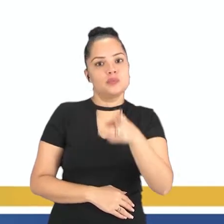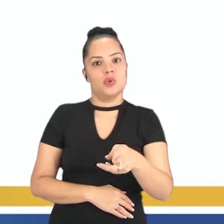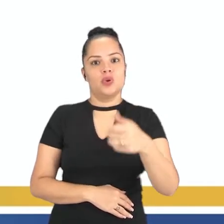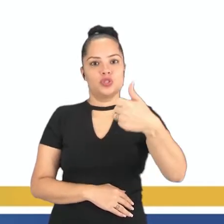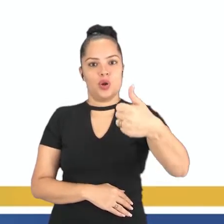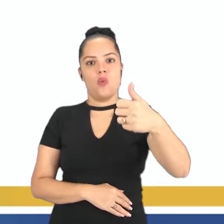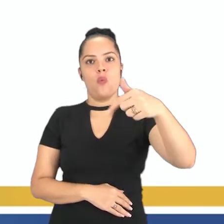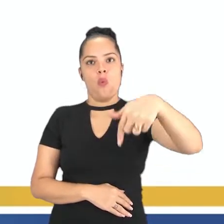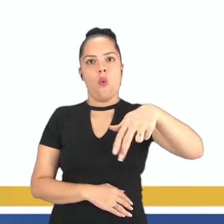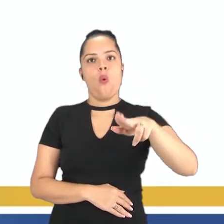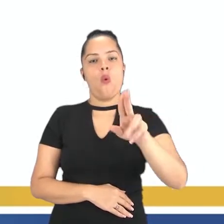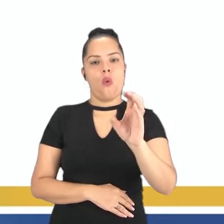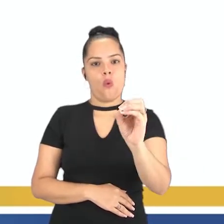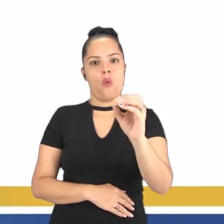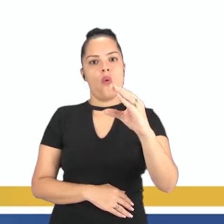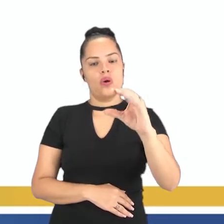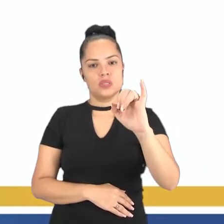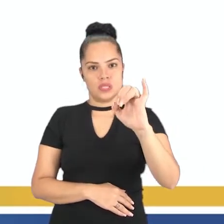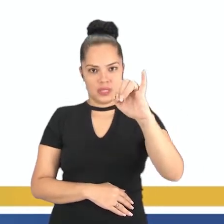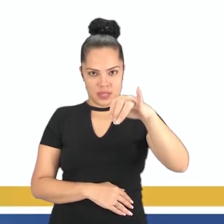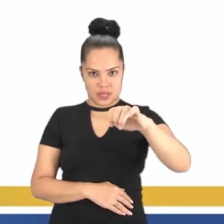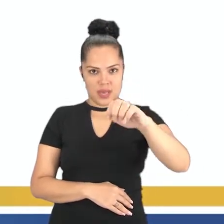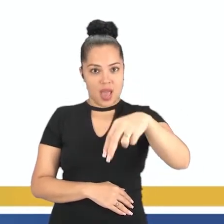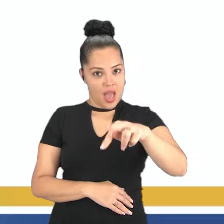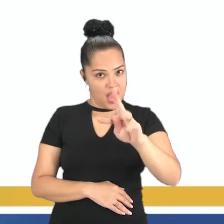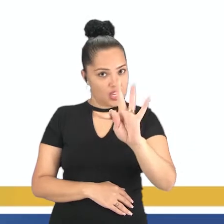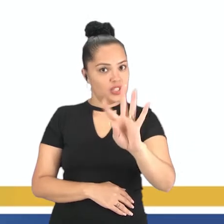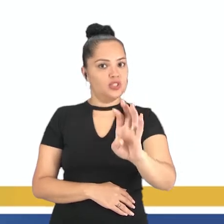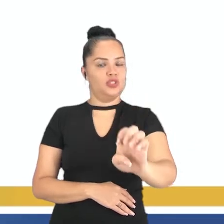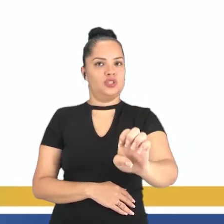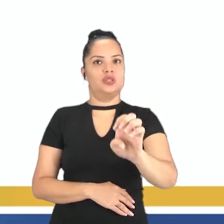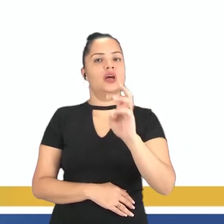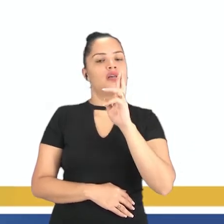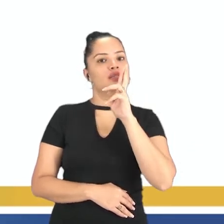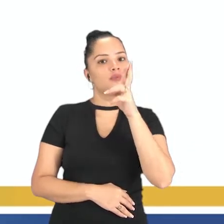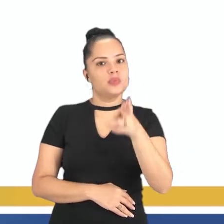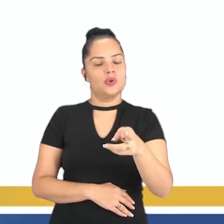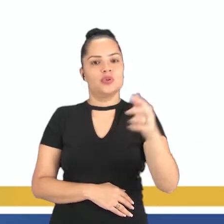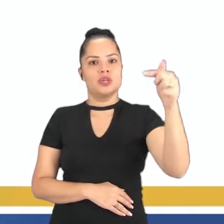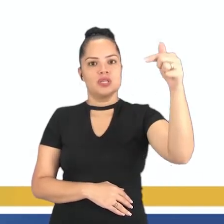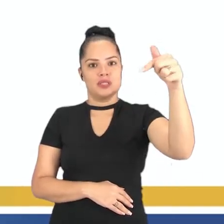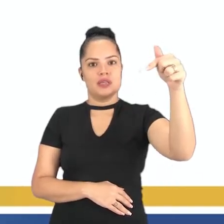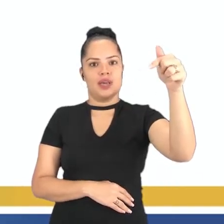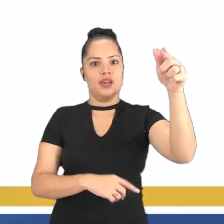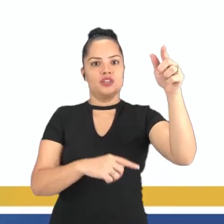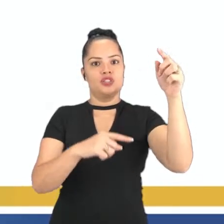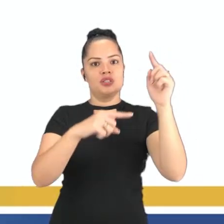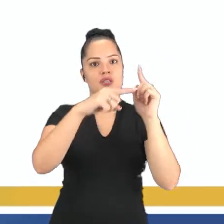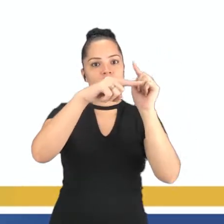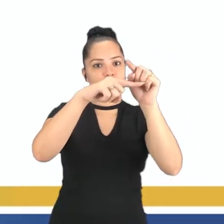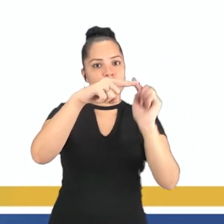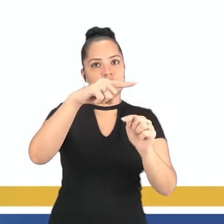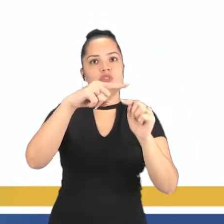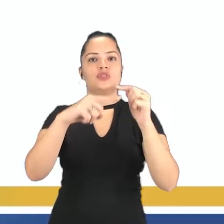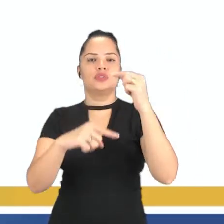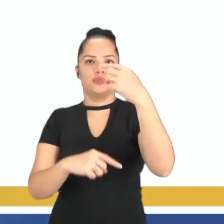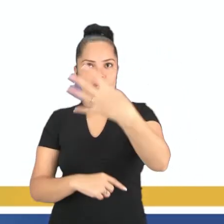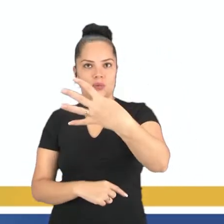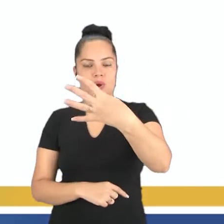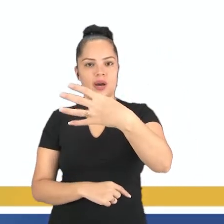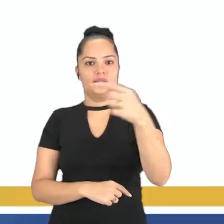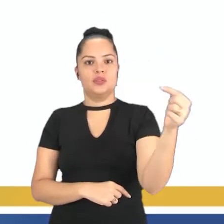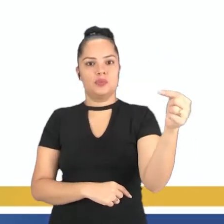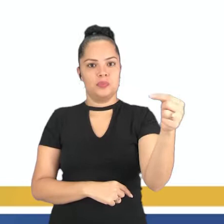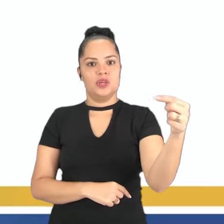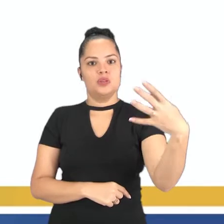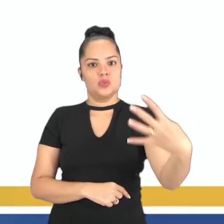beleza? Então, 1 vezes 4 vai dar 4, e fazendo essa subtração de 7 menos 4, o resultado